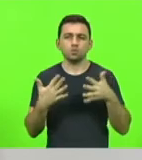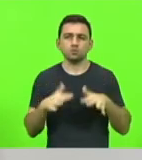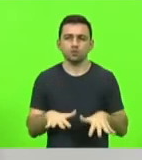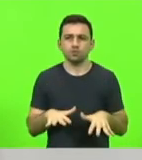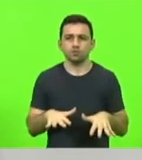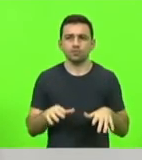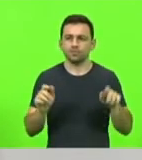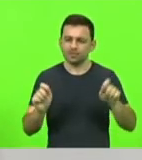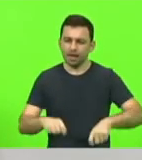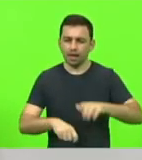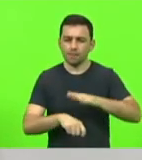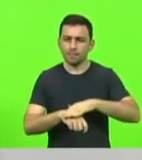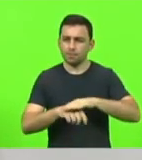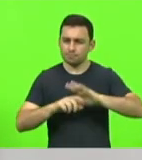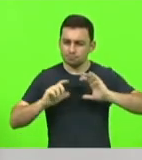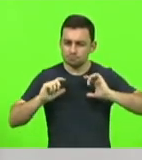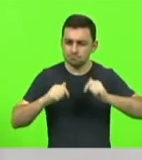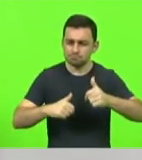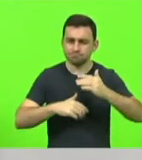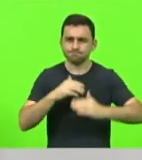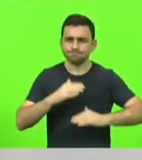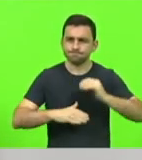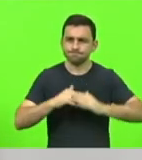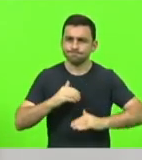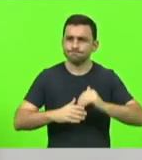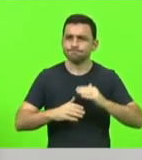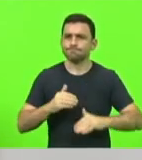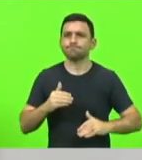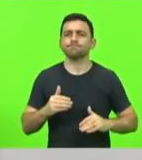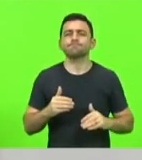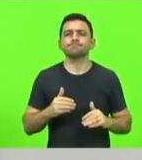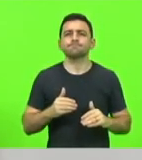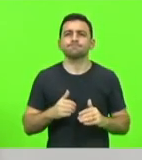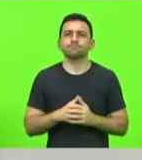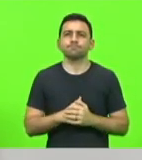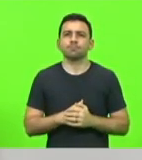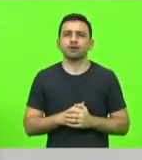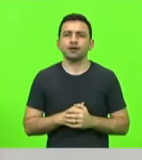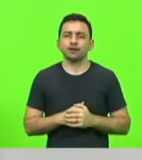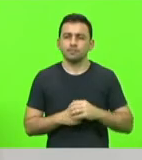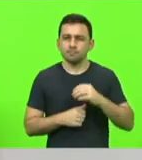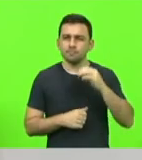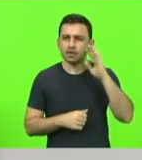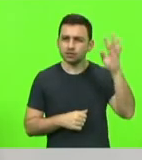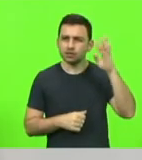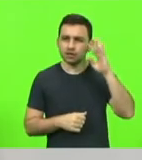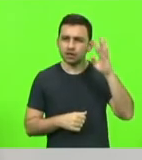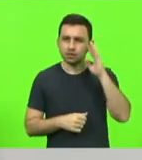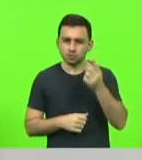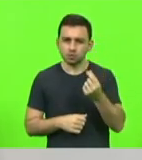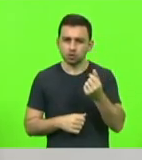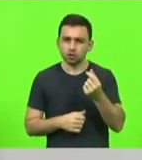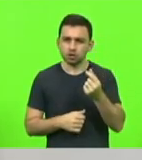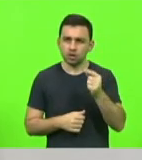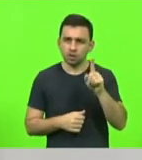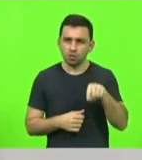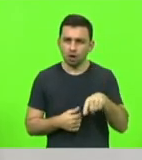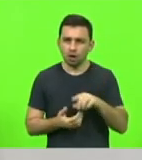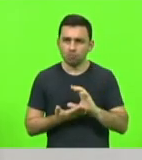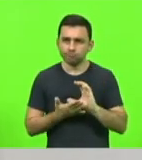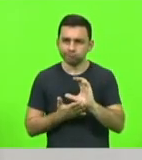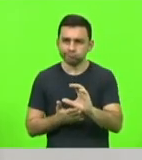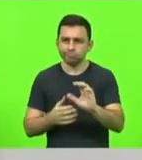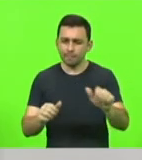ações práticas para isso. Se pensarmos que esses recursos serão empregados para